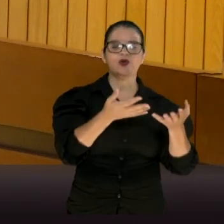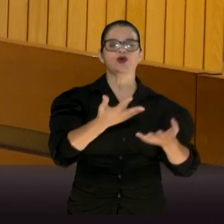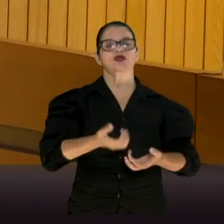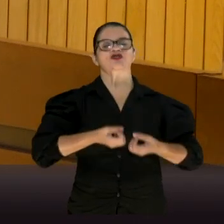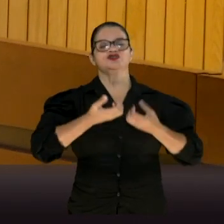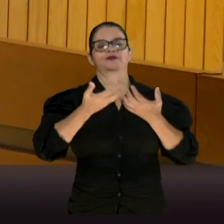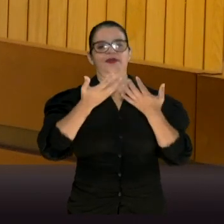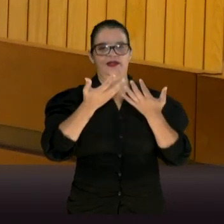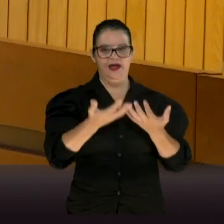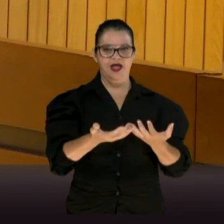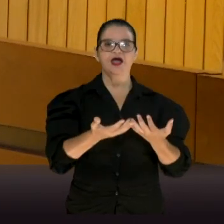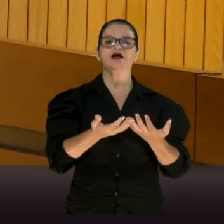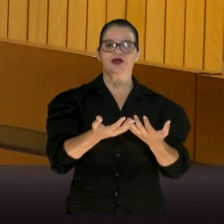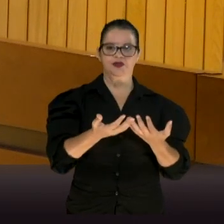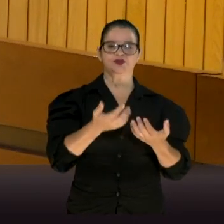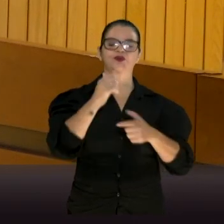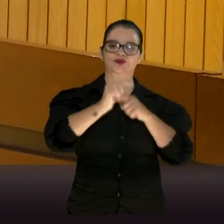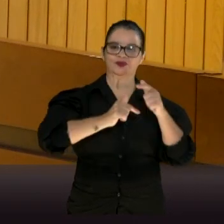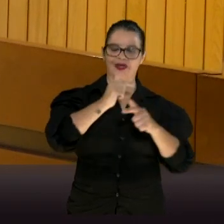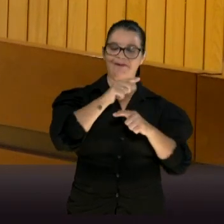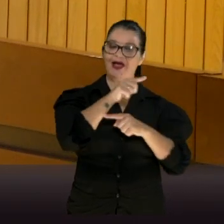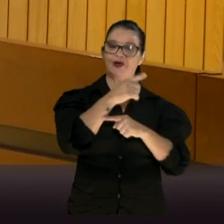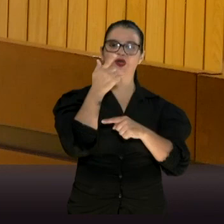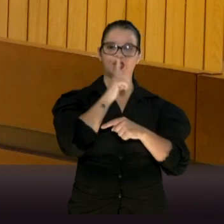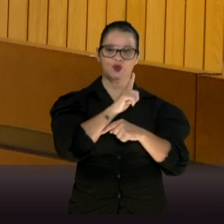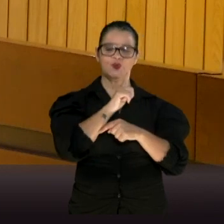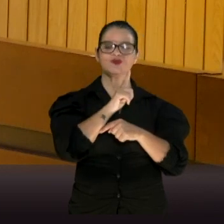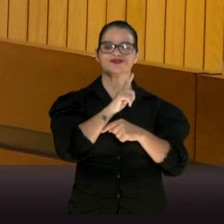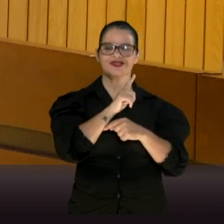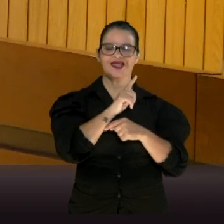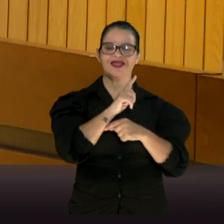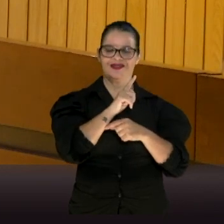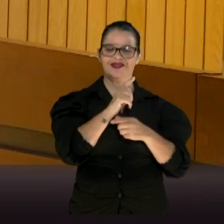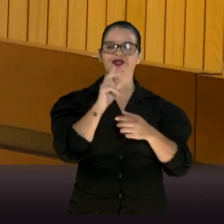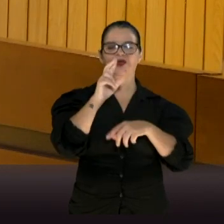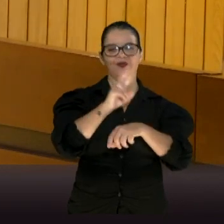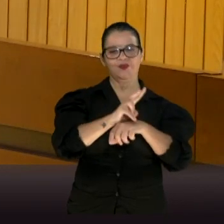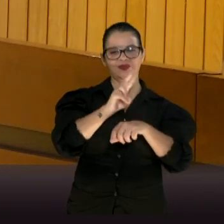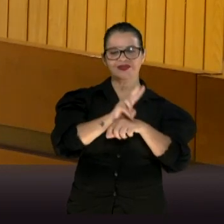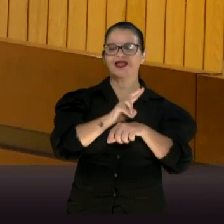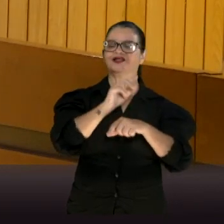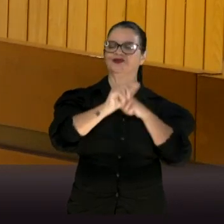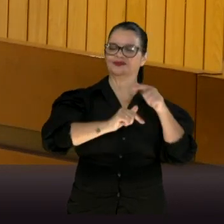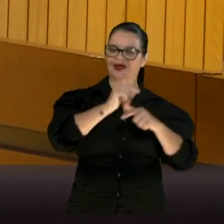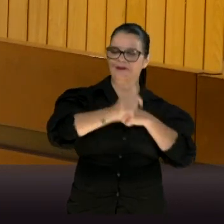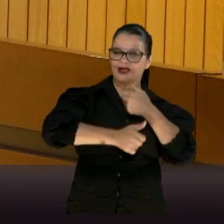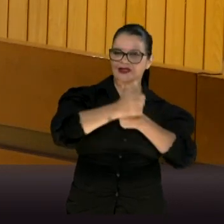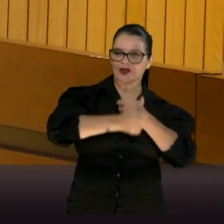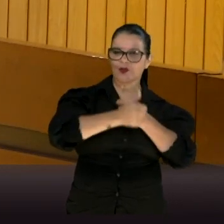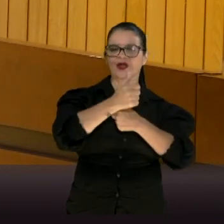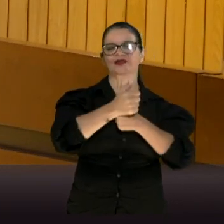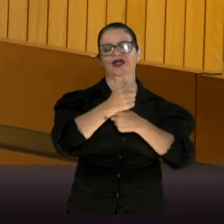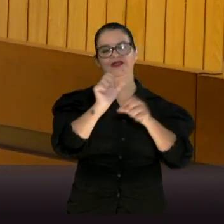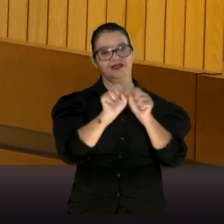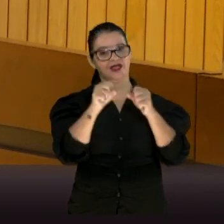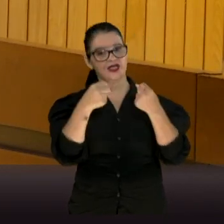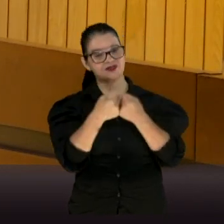inspirado, ele consegue retribuir através de um serviço de qualidade à altura que a sociedade